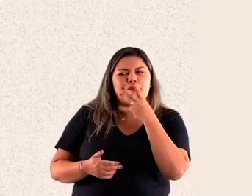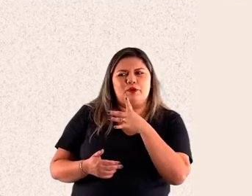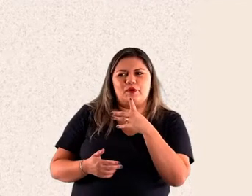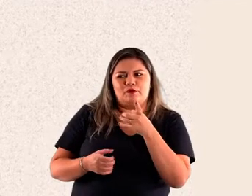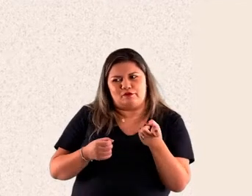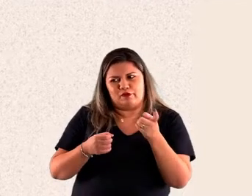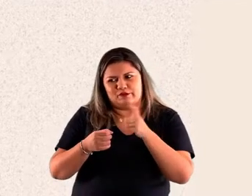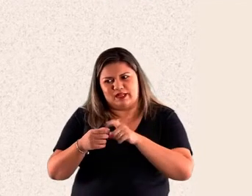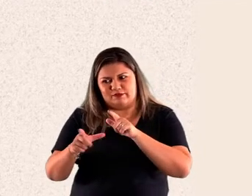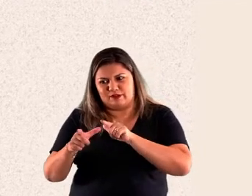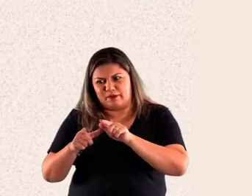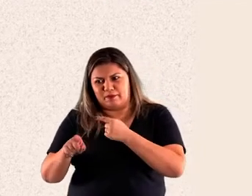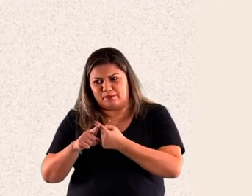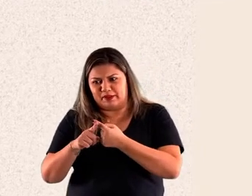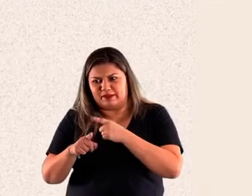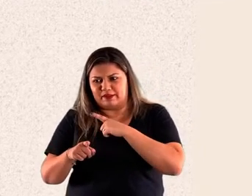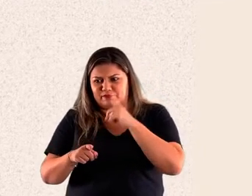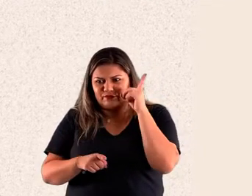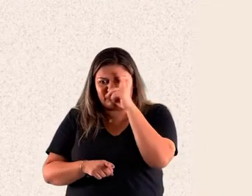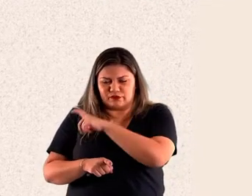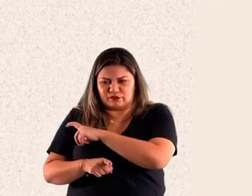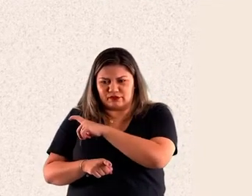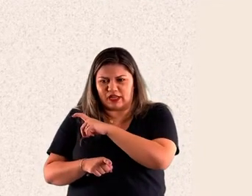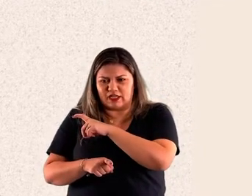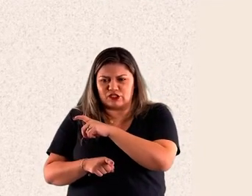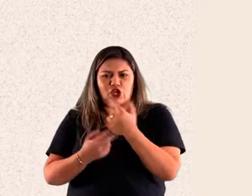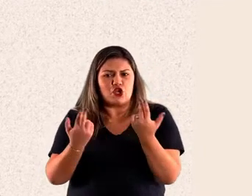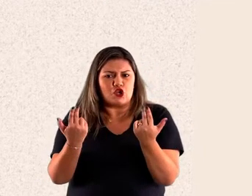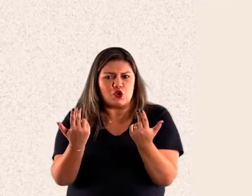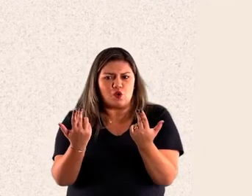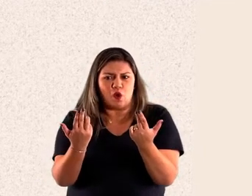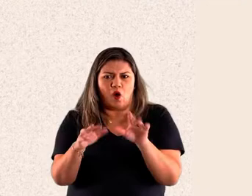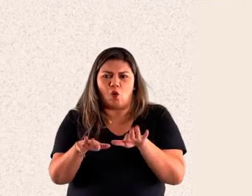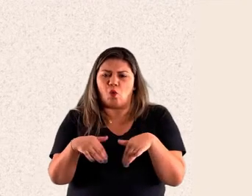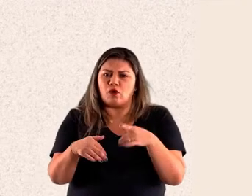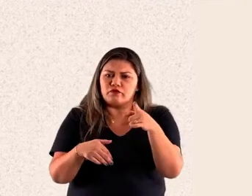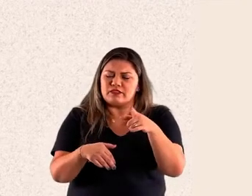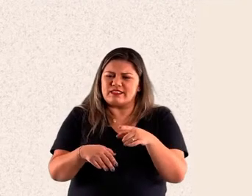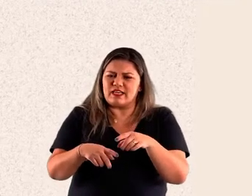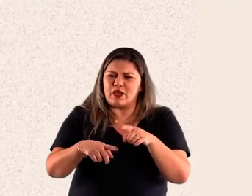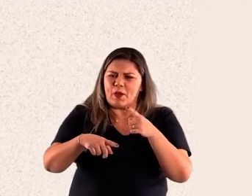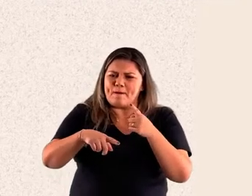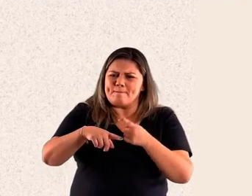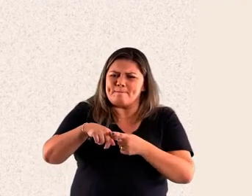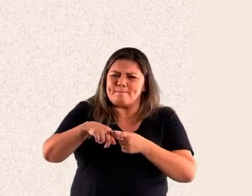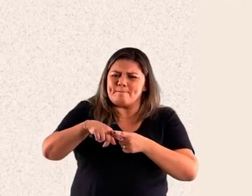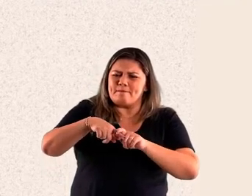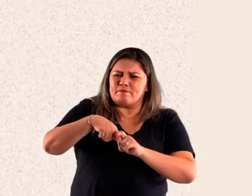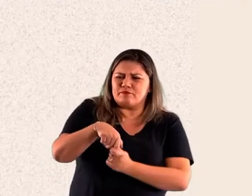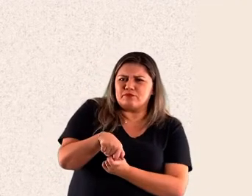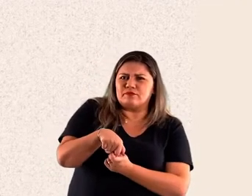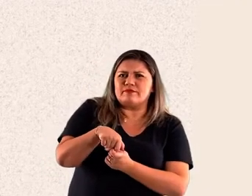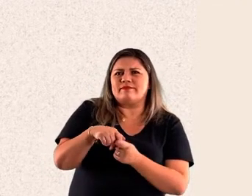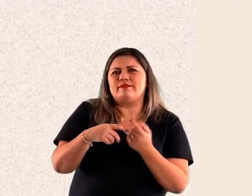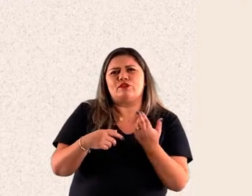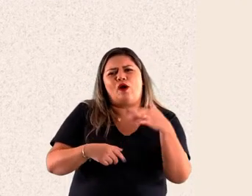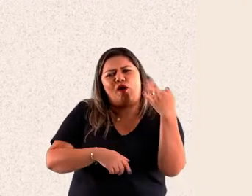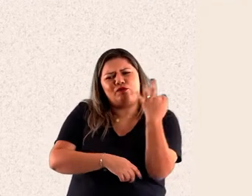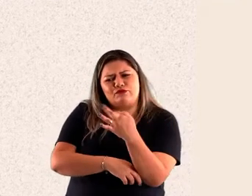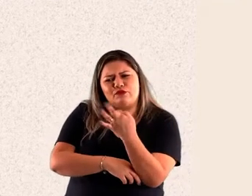ter dificuldade é a mesma coisa que você tivesse machucado um lembro por exemplo só que ela dor social vai